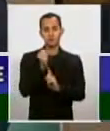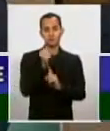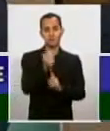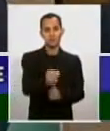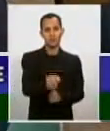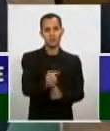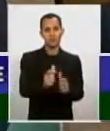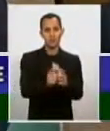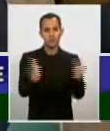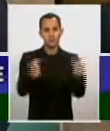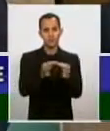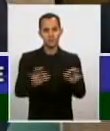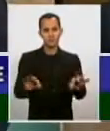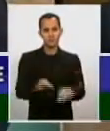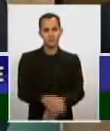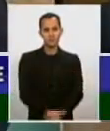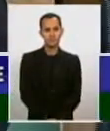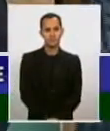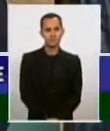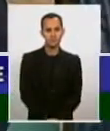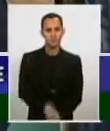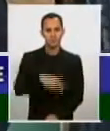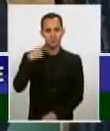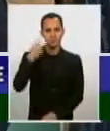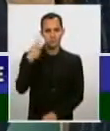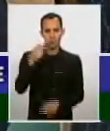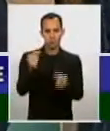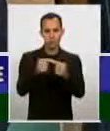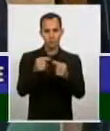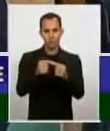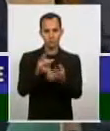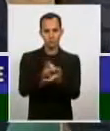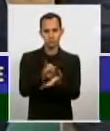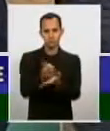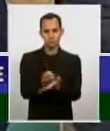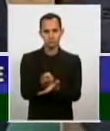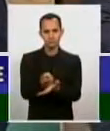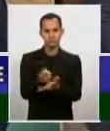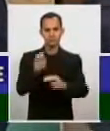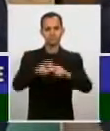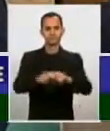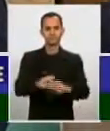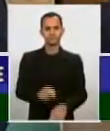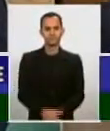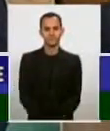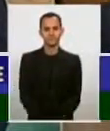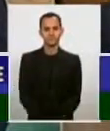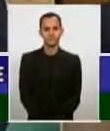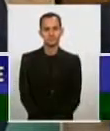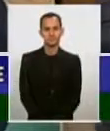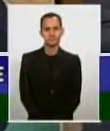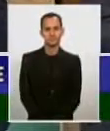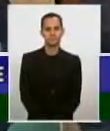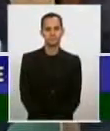simbólica, maioria simples. Os vereadores que concordam permaneçam como estão.